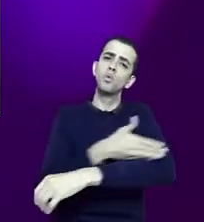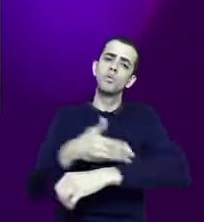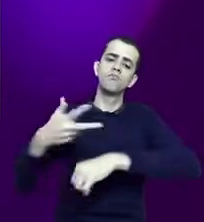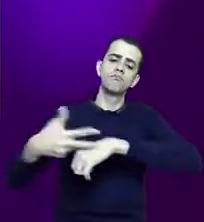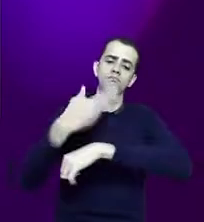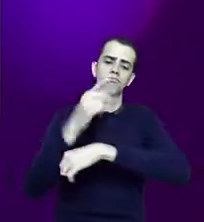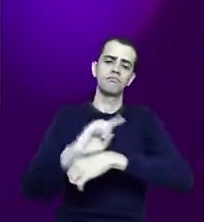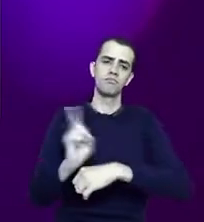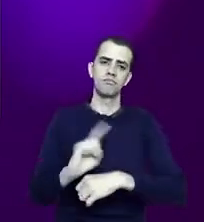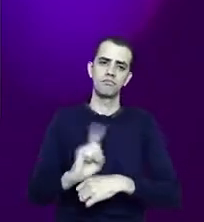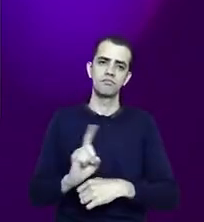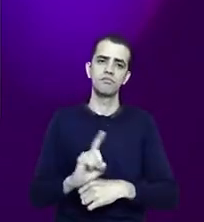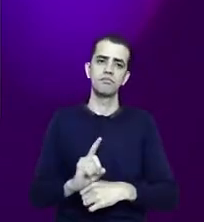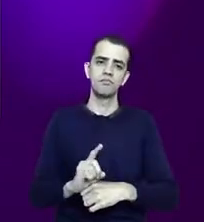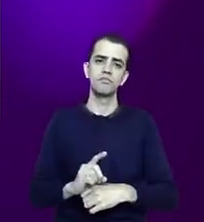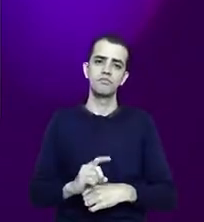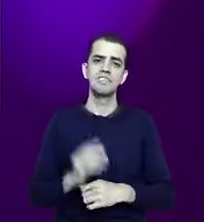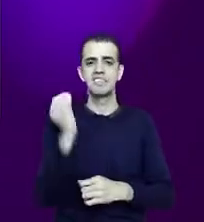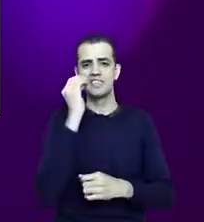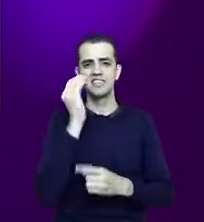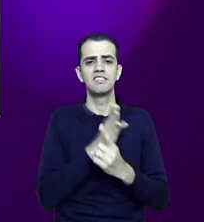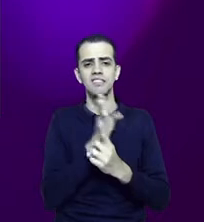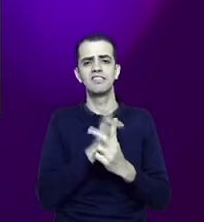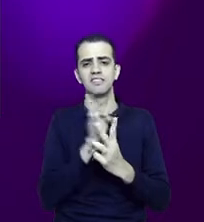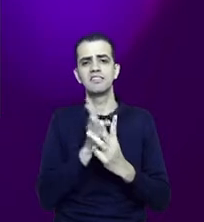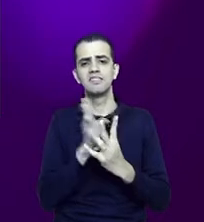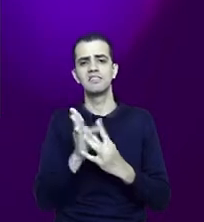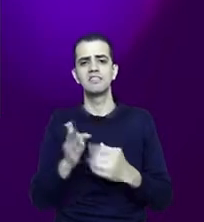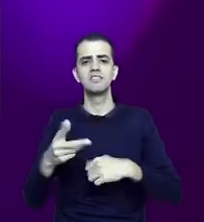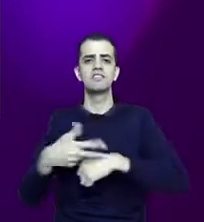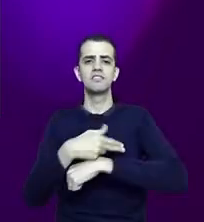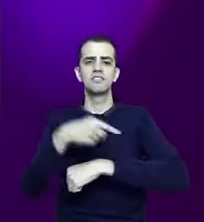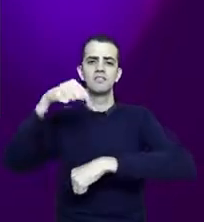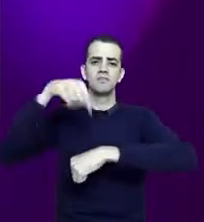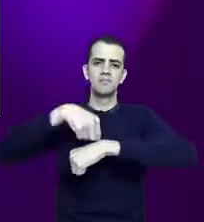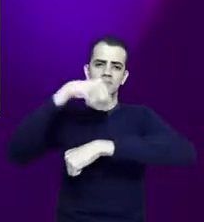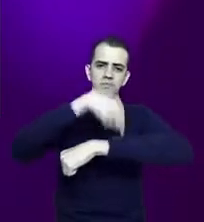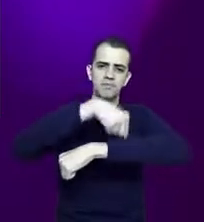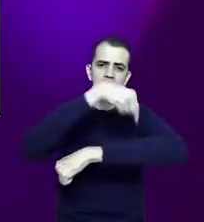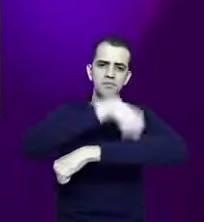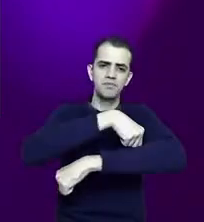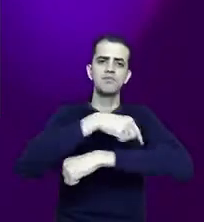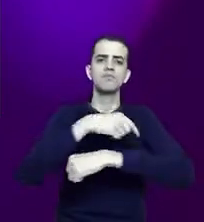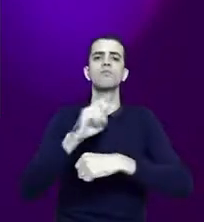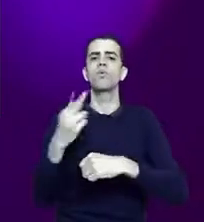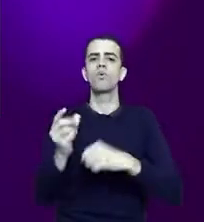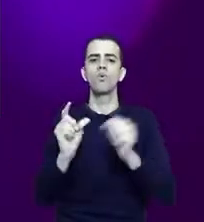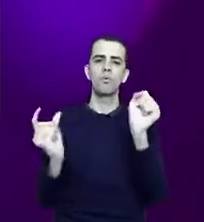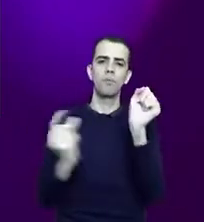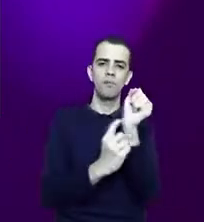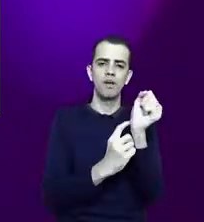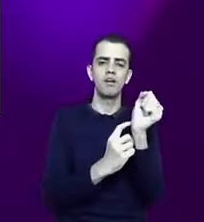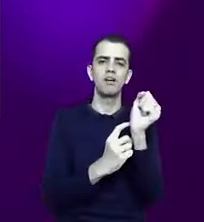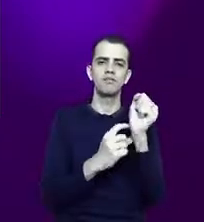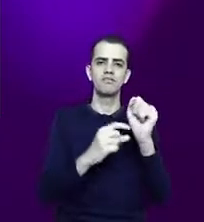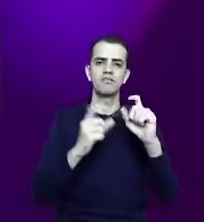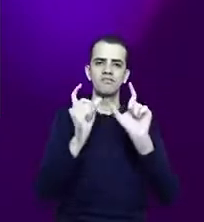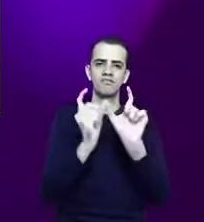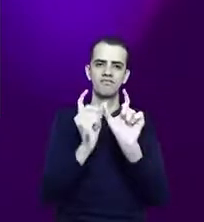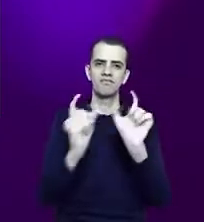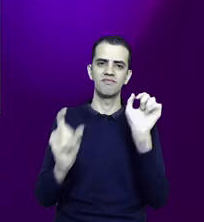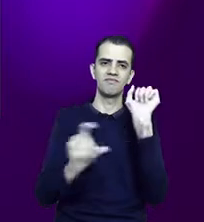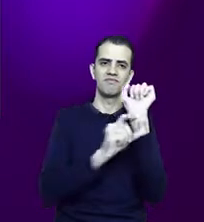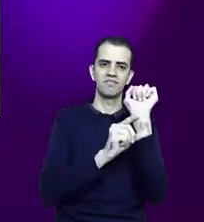e temos diversas opções aí de tratamento cirúrgico, como as pinagens, o uso do fixador externo e as placas,